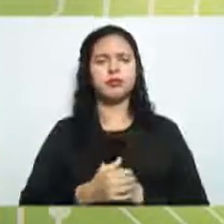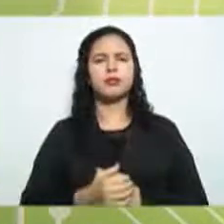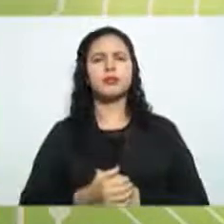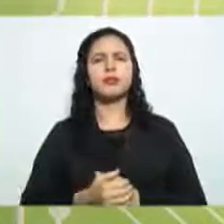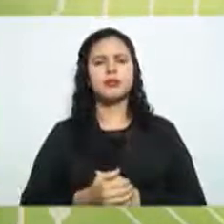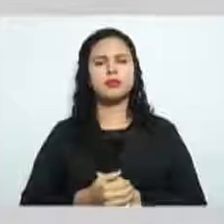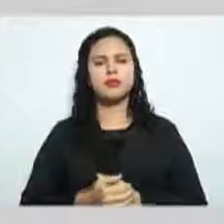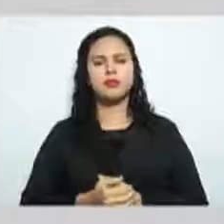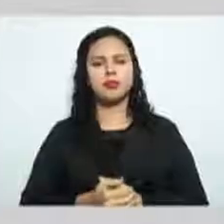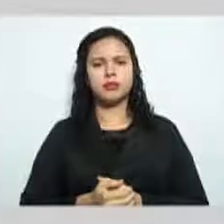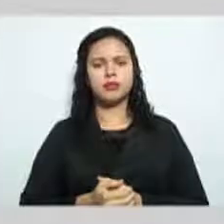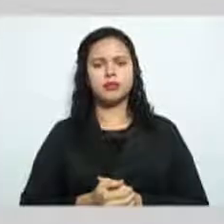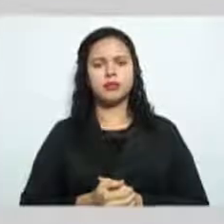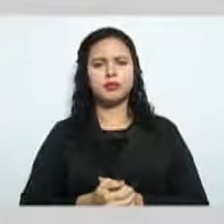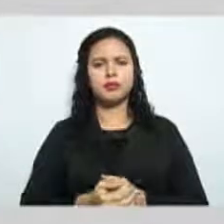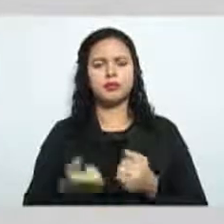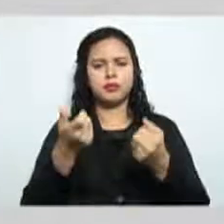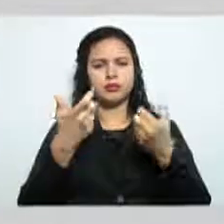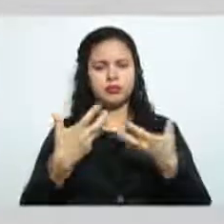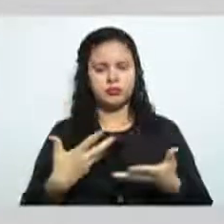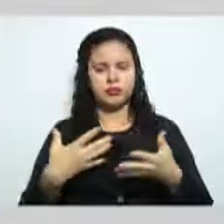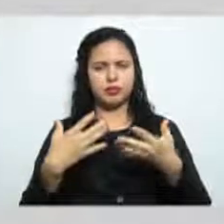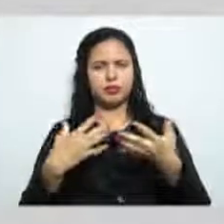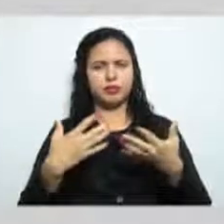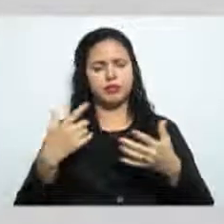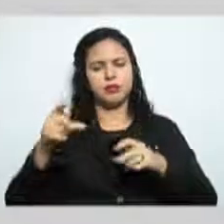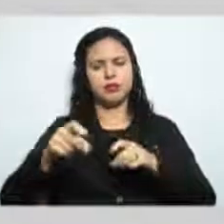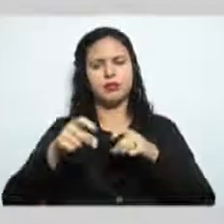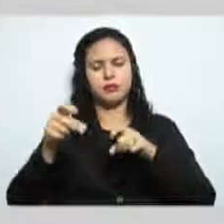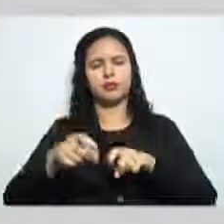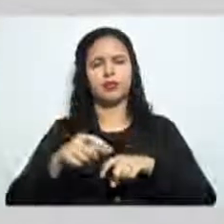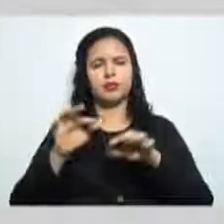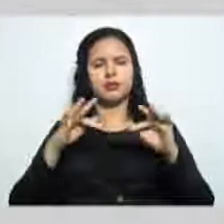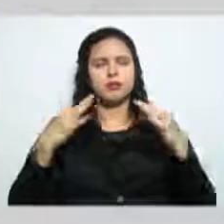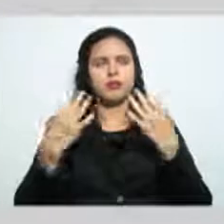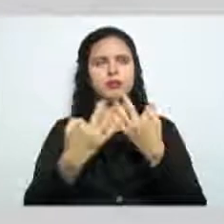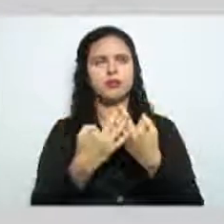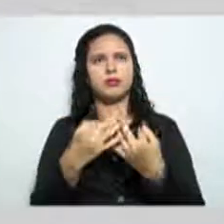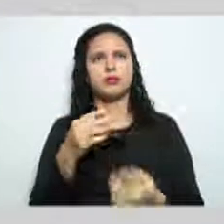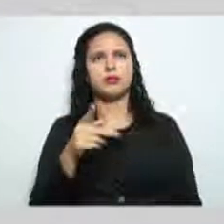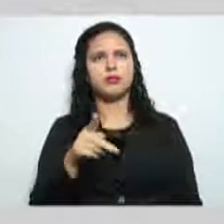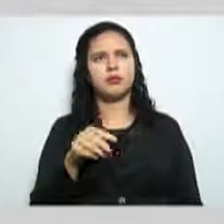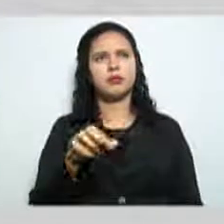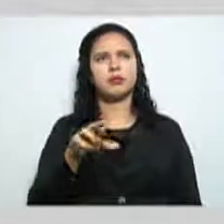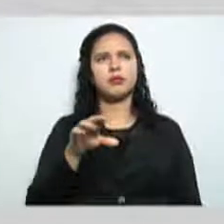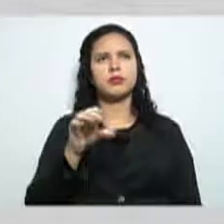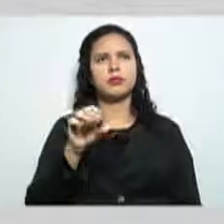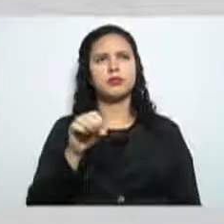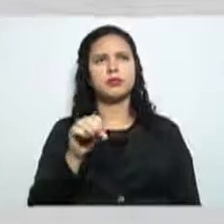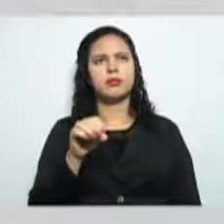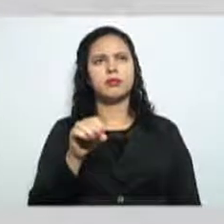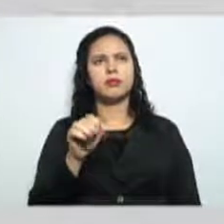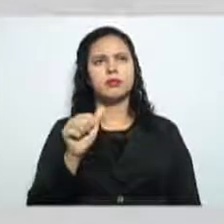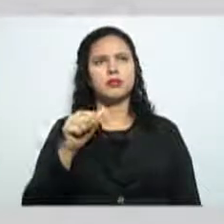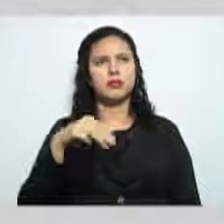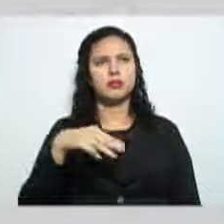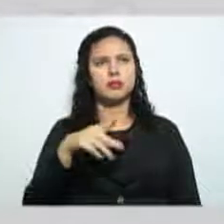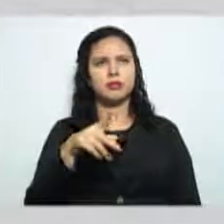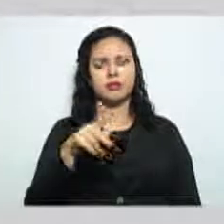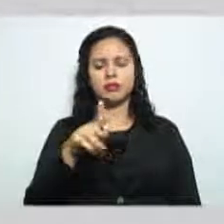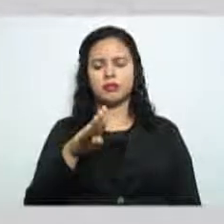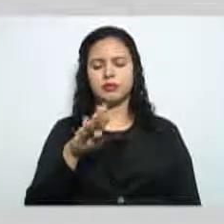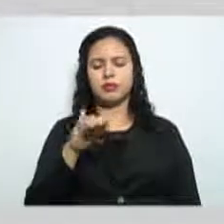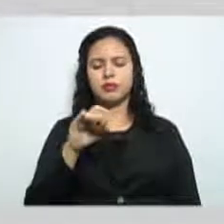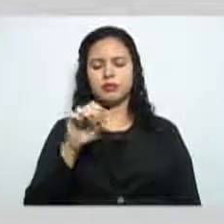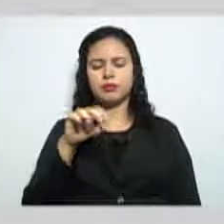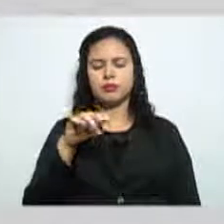melhor. Falando aí da agricultura familiar, a gente tem o Proambiente, que vai incentivar a questão de preservação do meio ambiente, e o